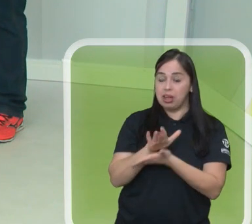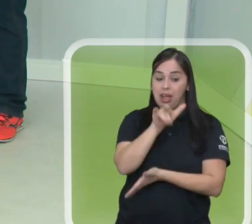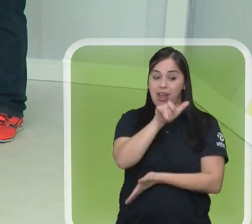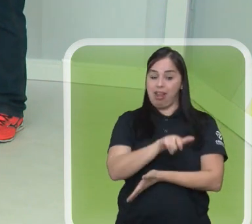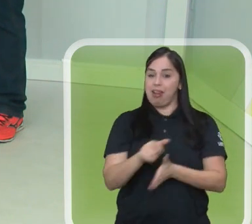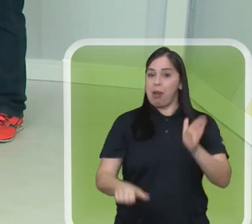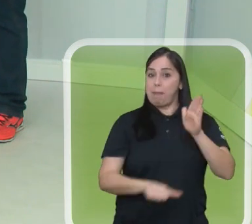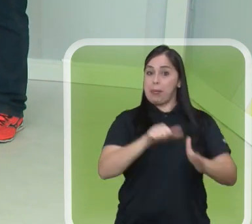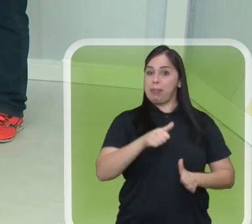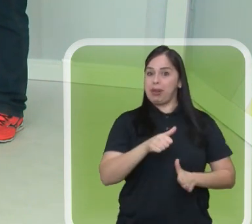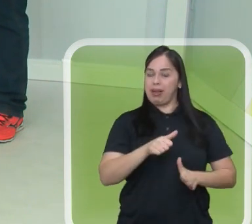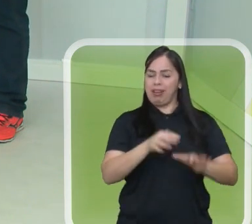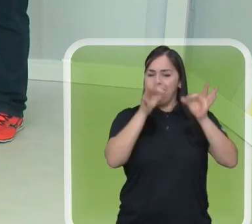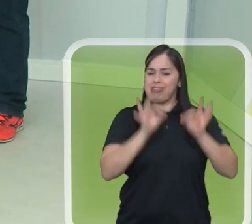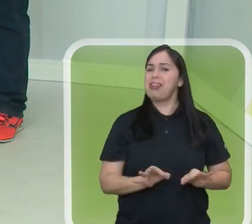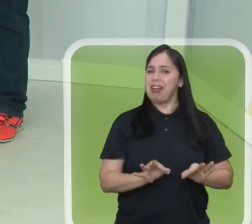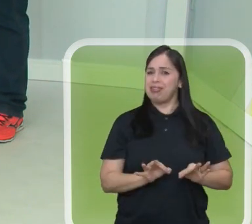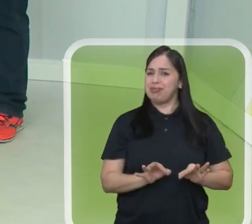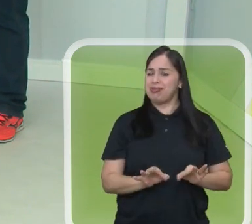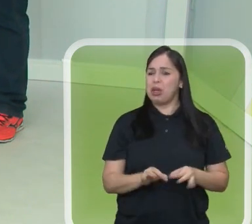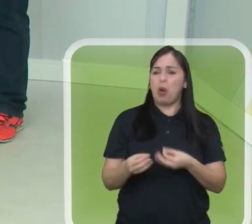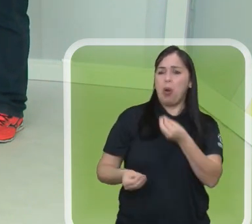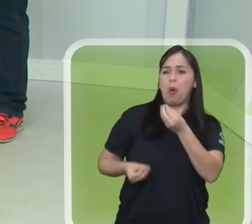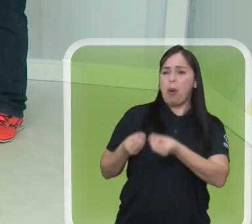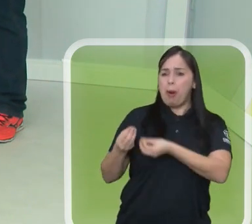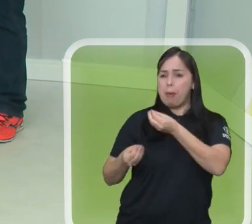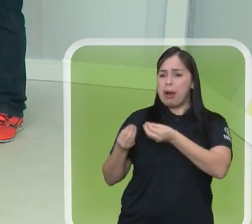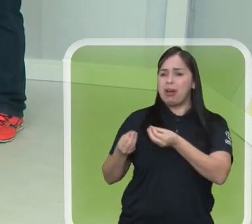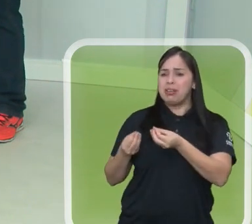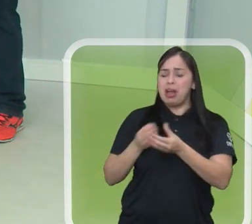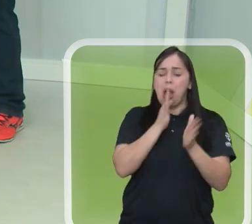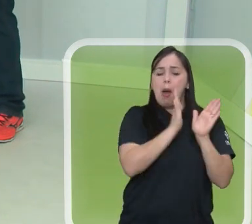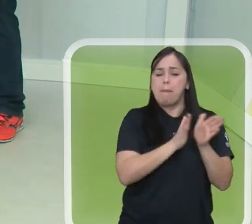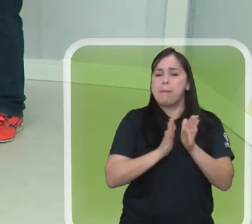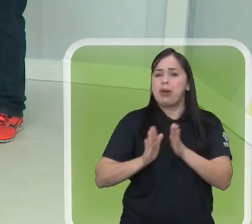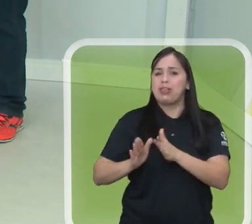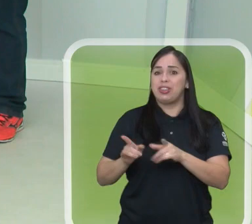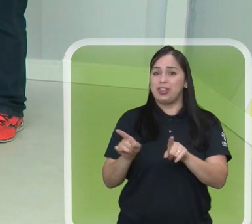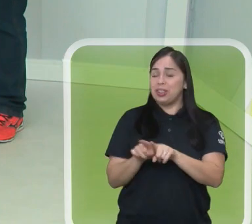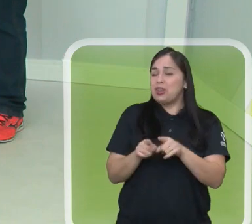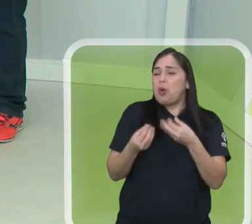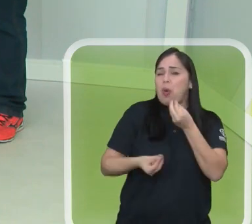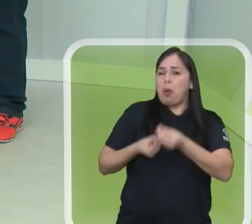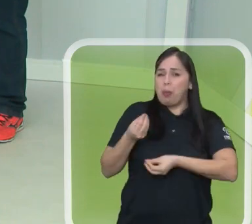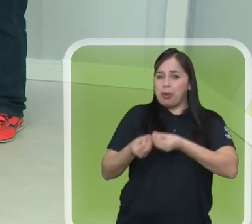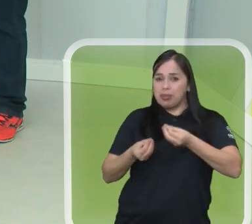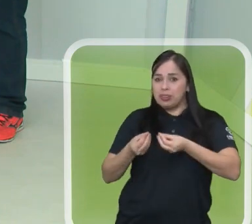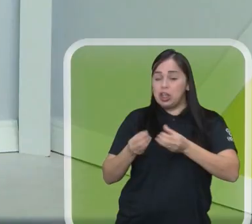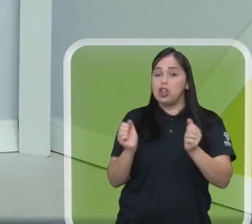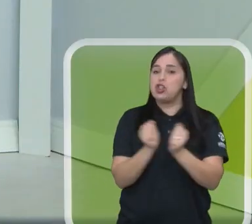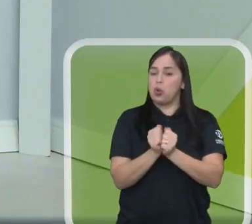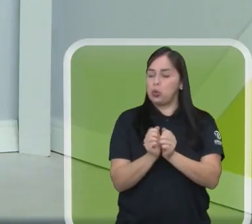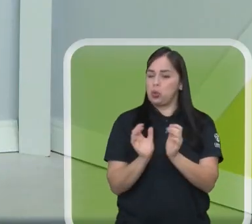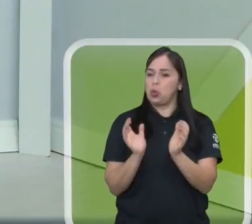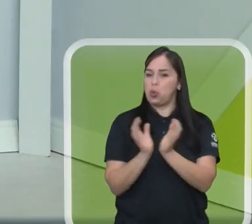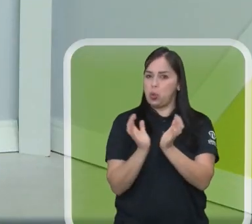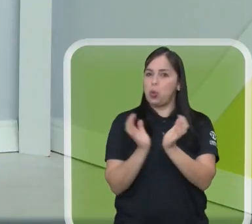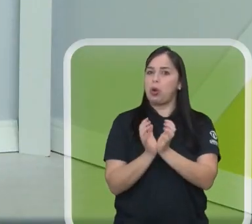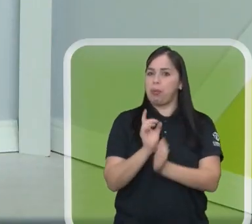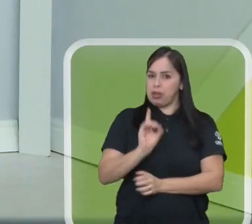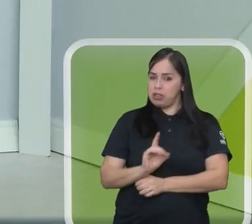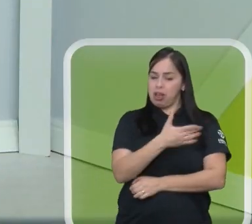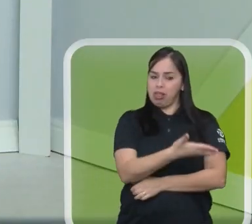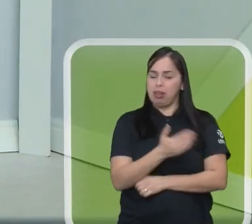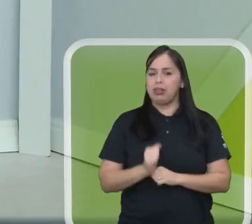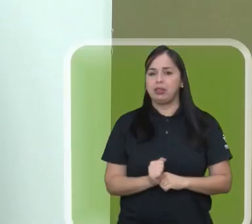seria o cara ideal. Como é que foi o processo do gestor de futebol com toda a diretoria da Águia para chegar no nome do Edson